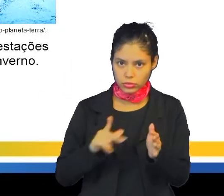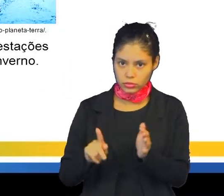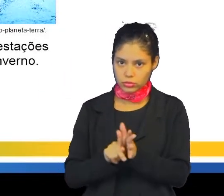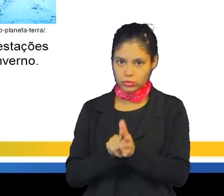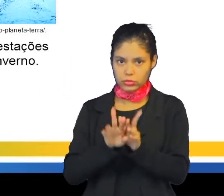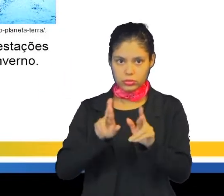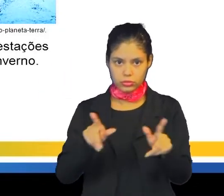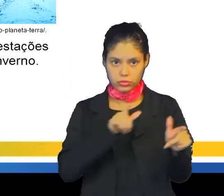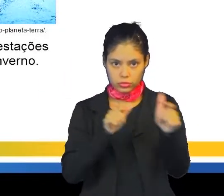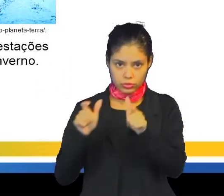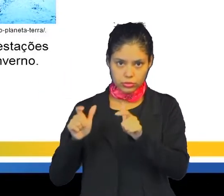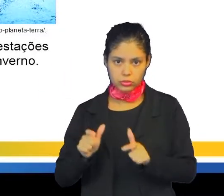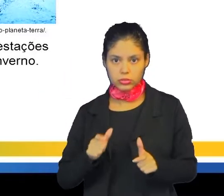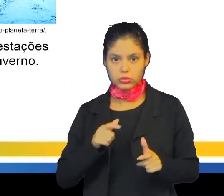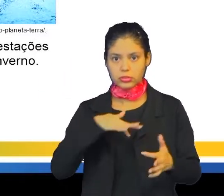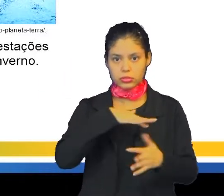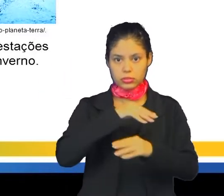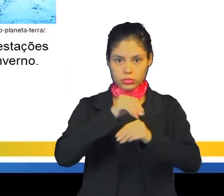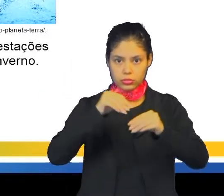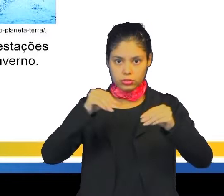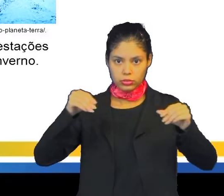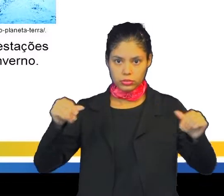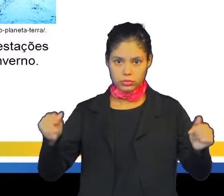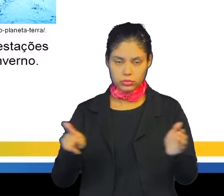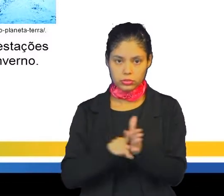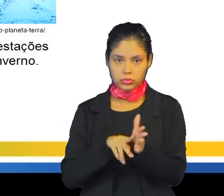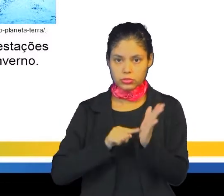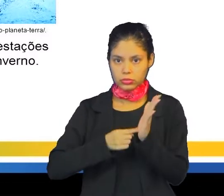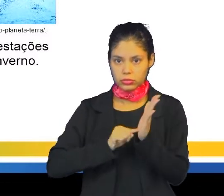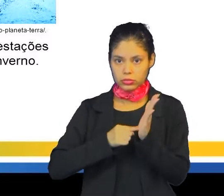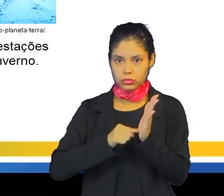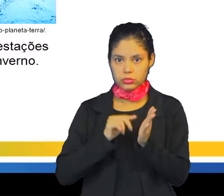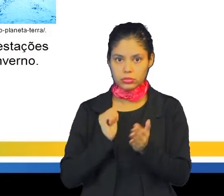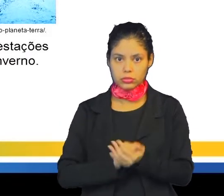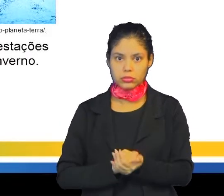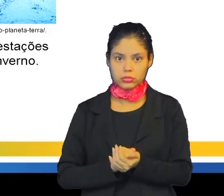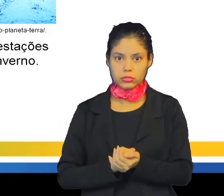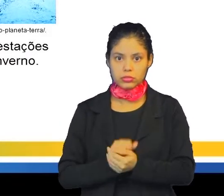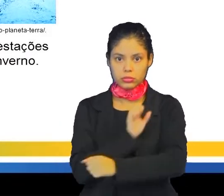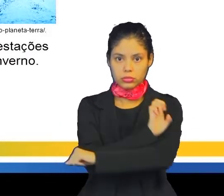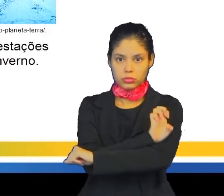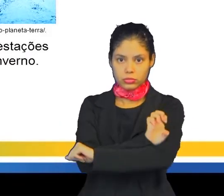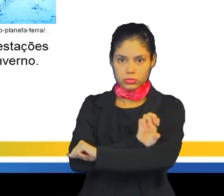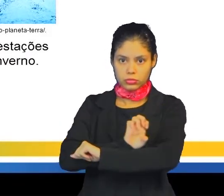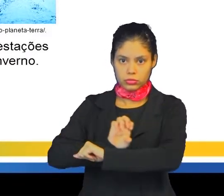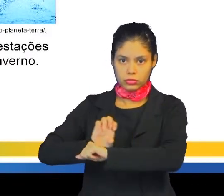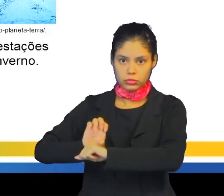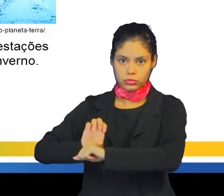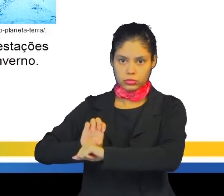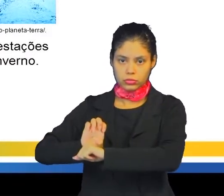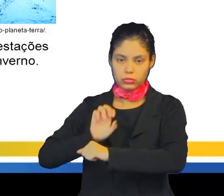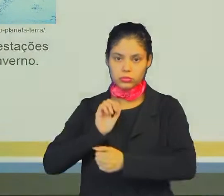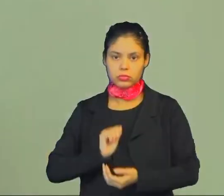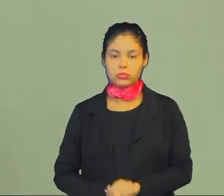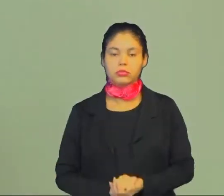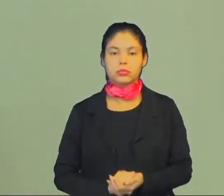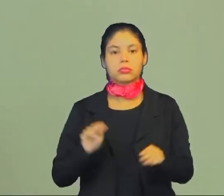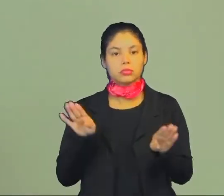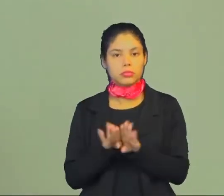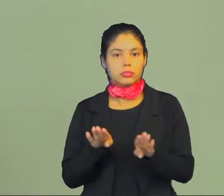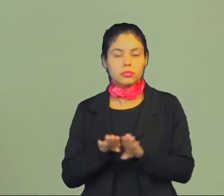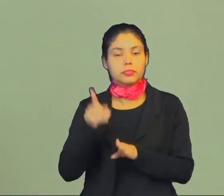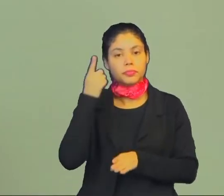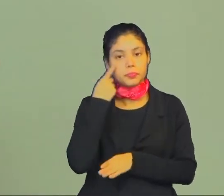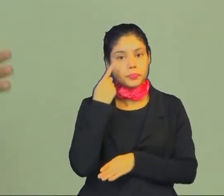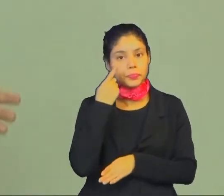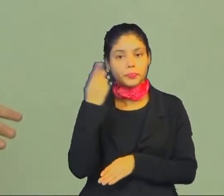sobre os diferentes locais da superfície terrestre torna-se o ponto como referência à linha do Equador bom então nós temos